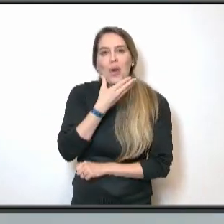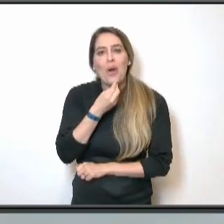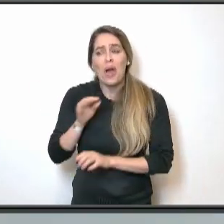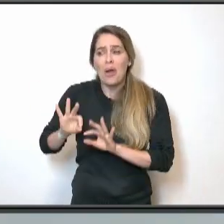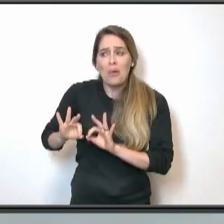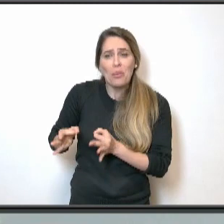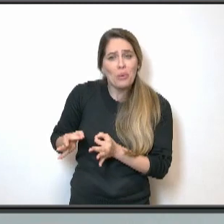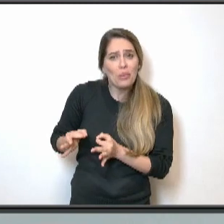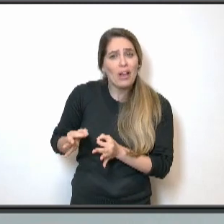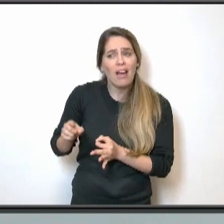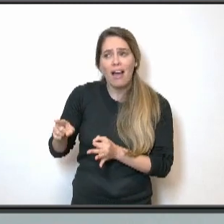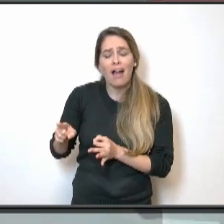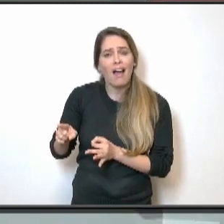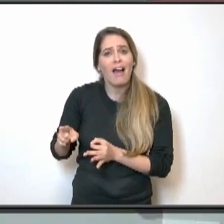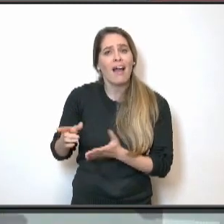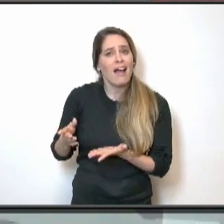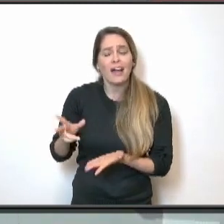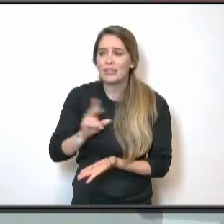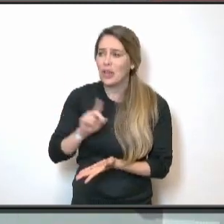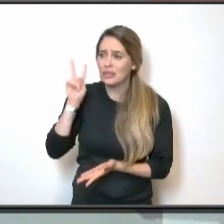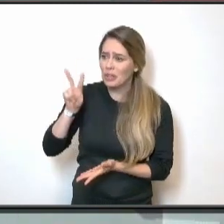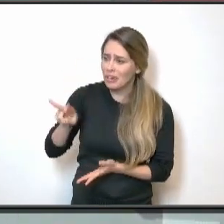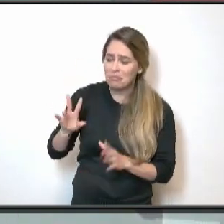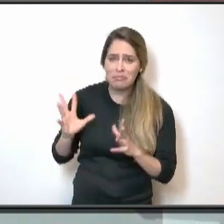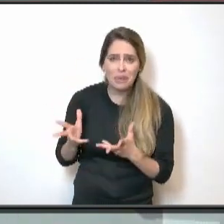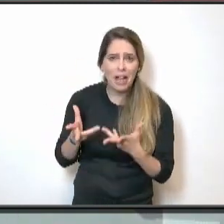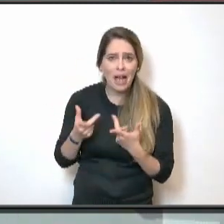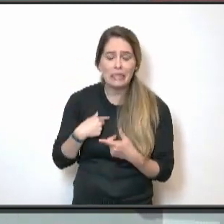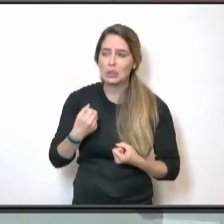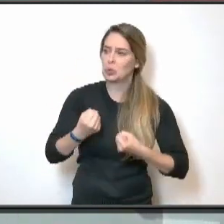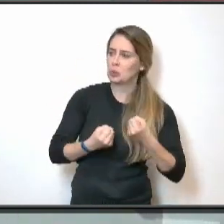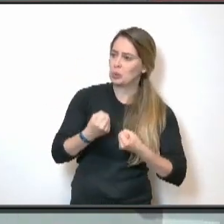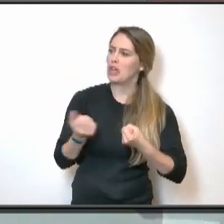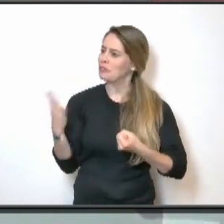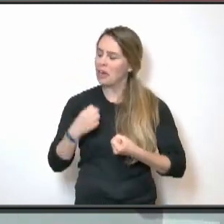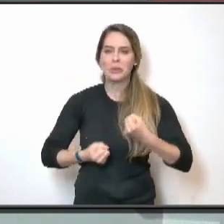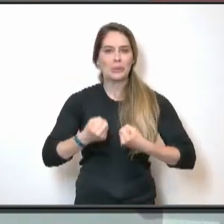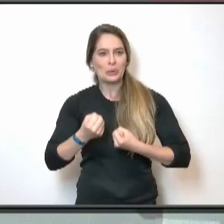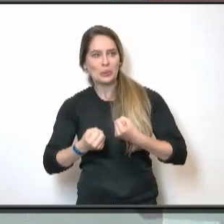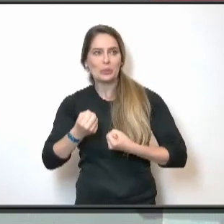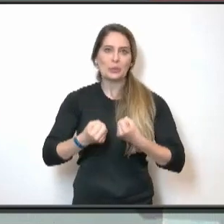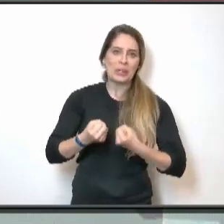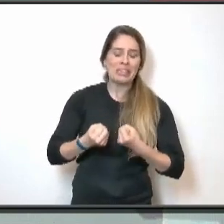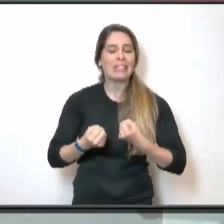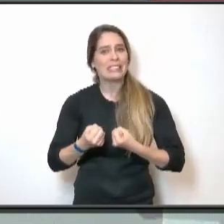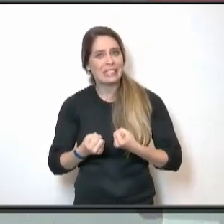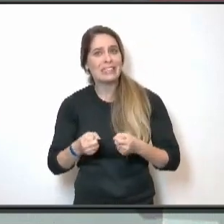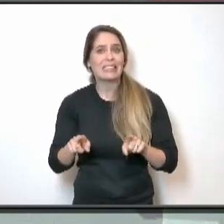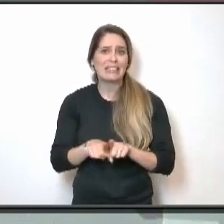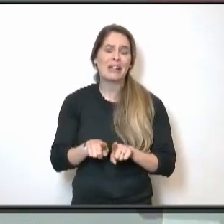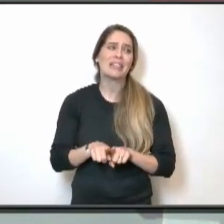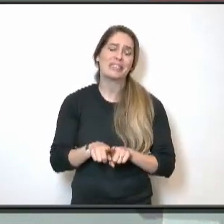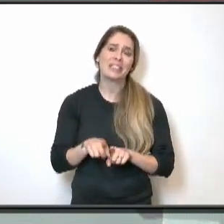Deus, de uma história tremenda, dirigindo para ele para cima e para baixo e passando muita tentação no Senhor por causa